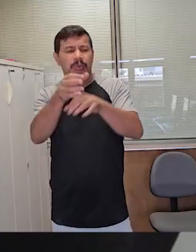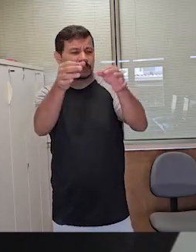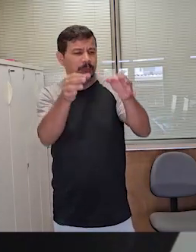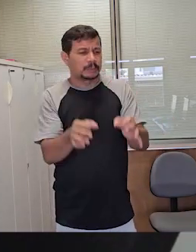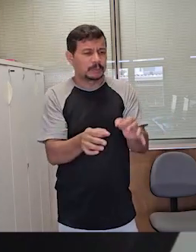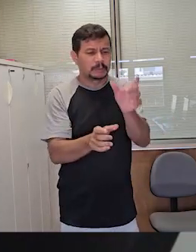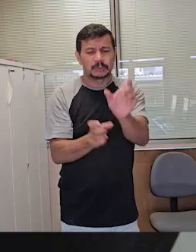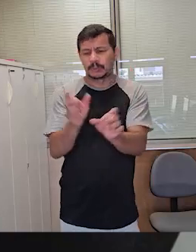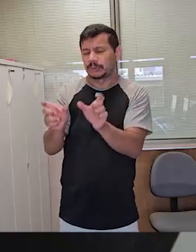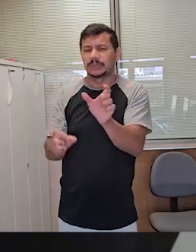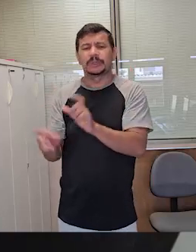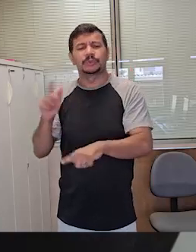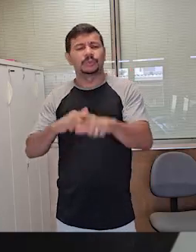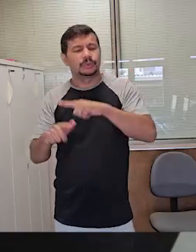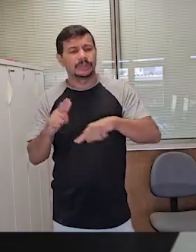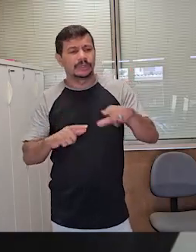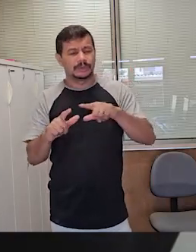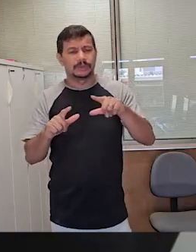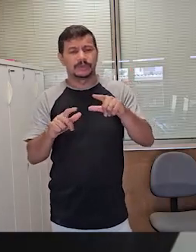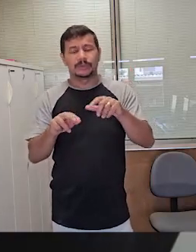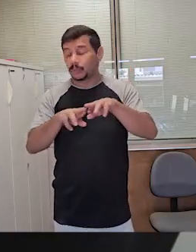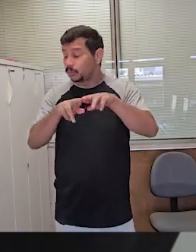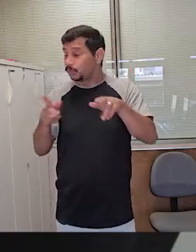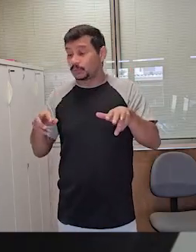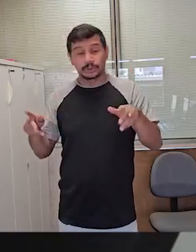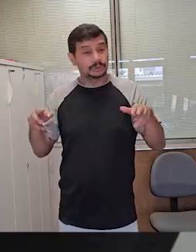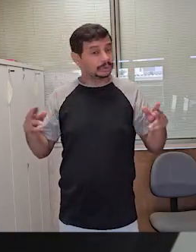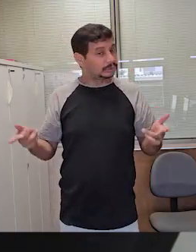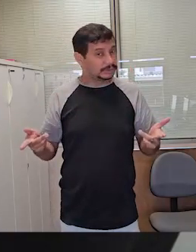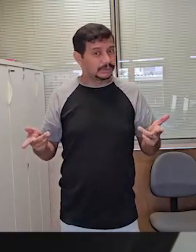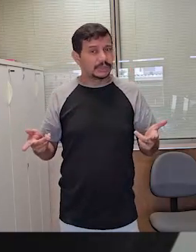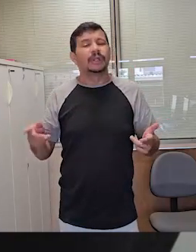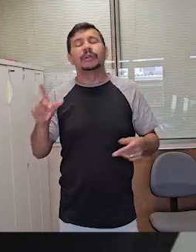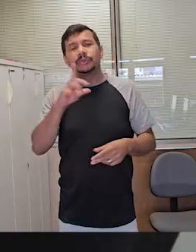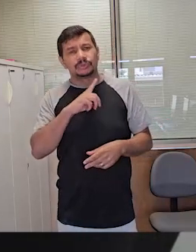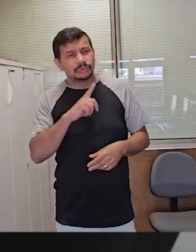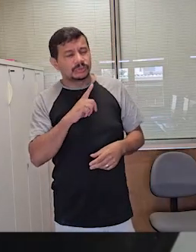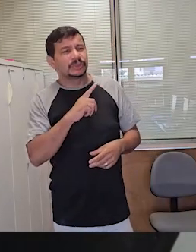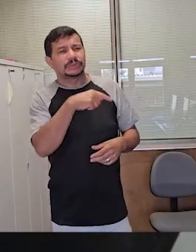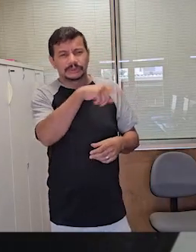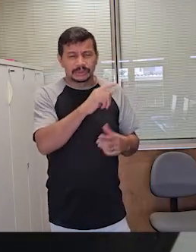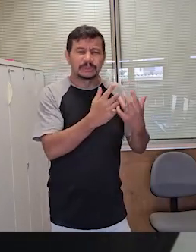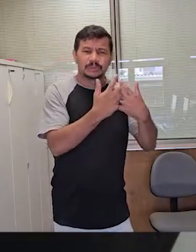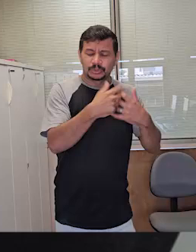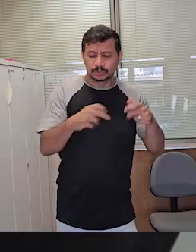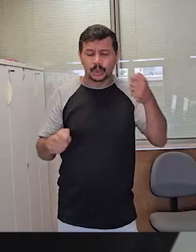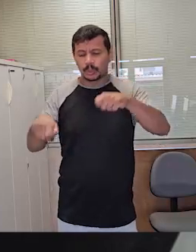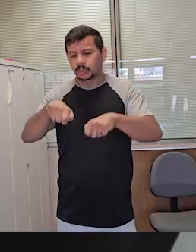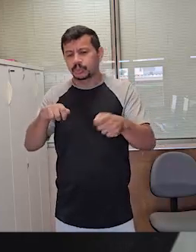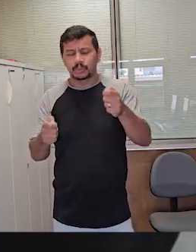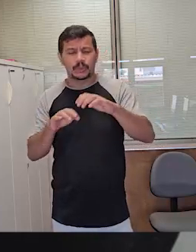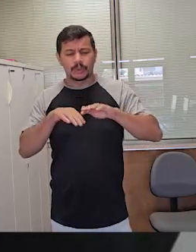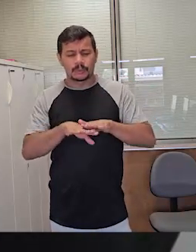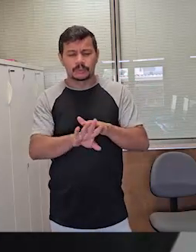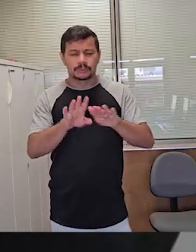os representa, que são as entidades sindicais. Claro, que são diversos, né? Nas conferências vão participar metalúrgico, vão participar químico,